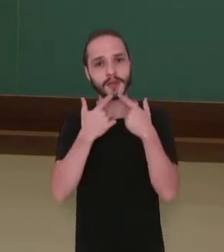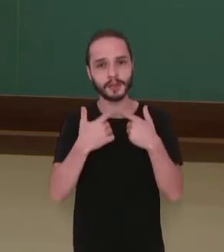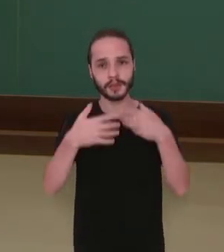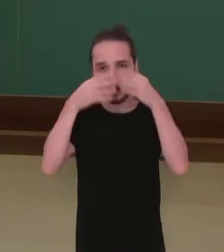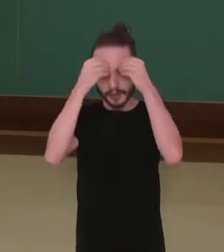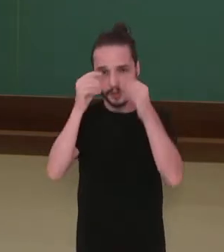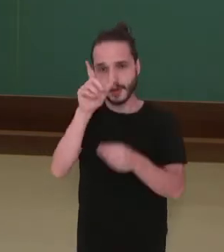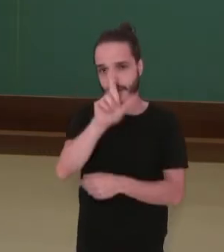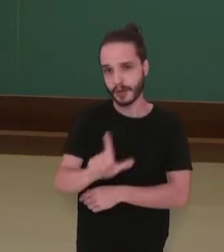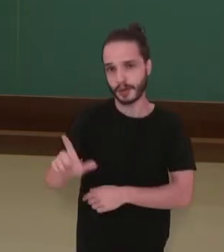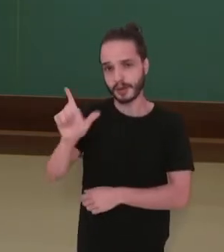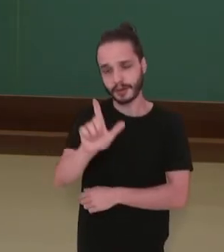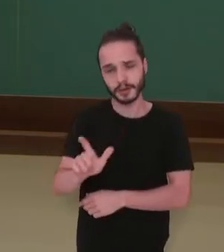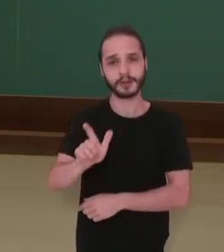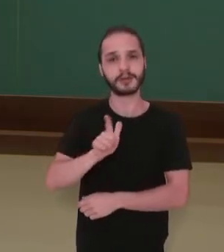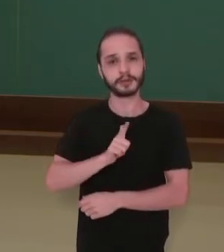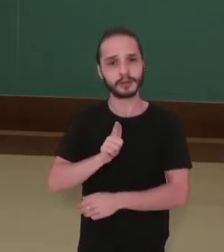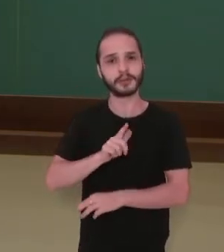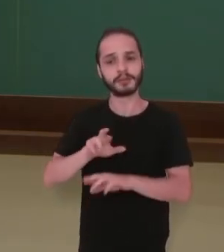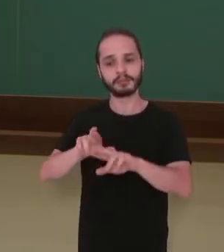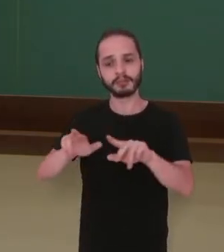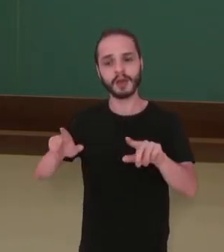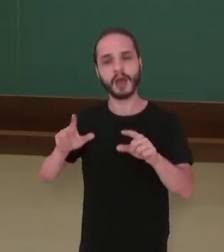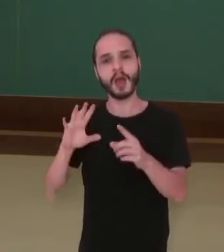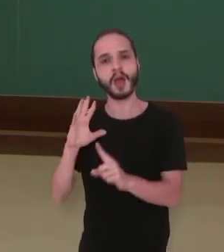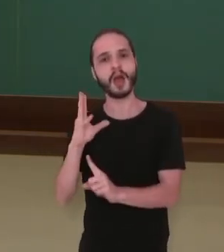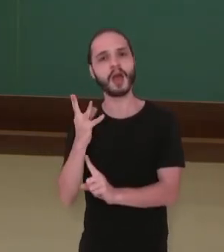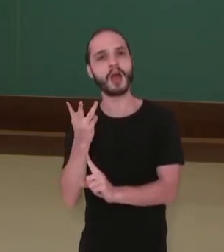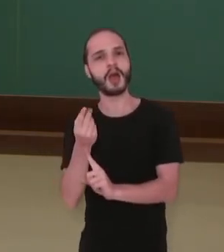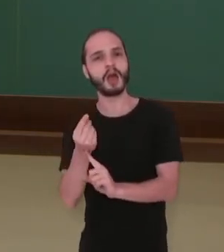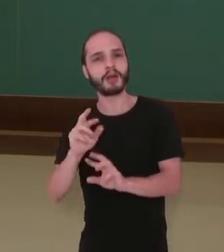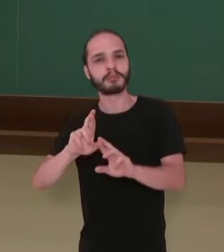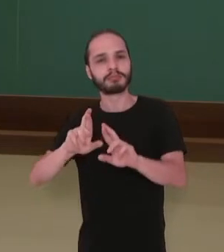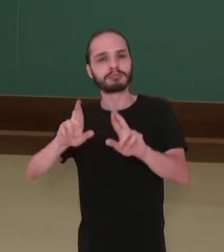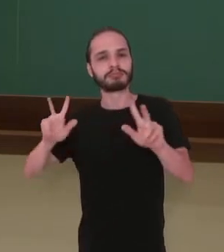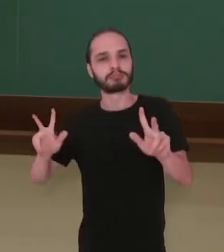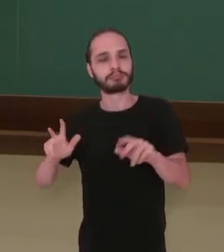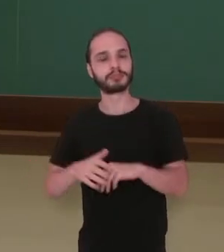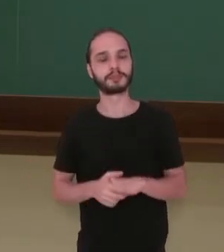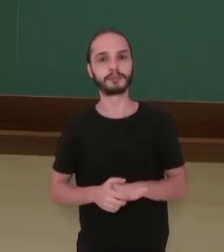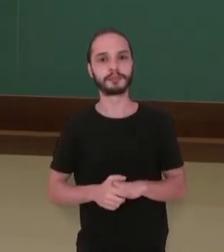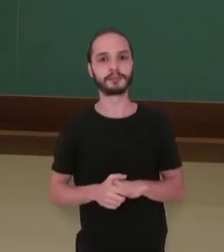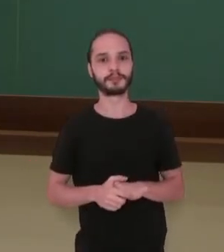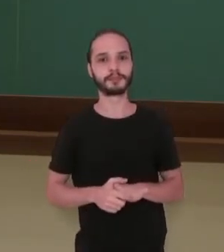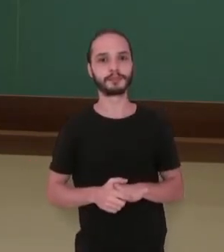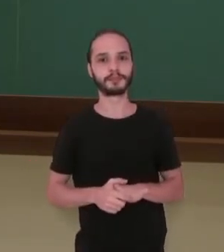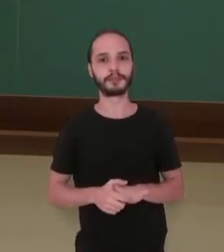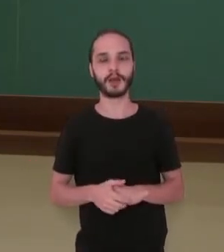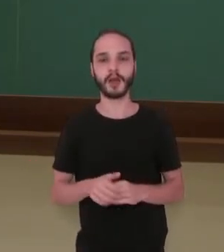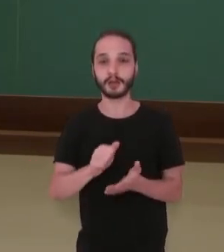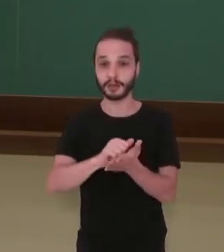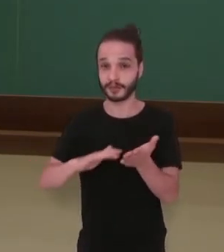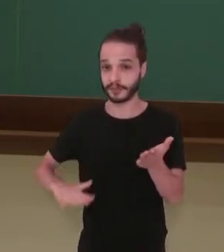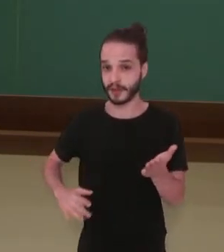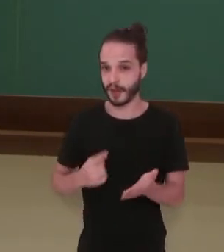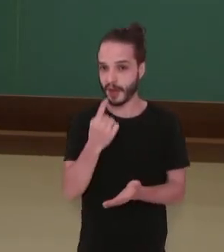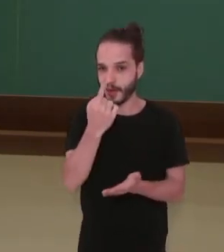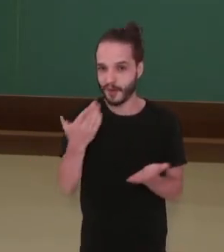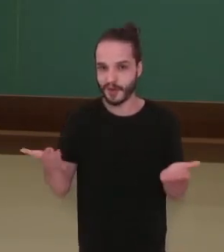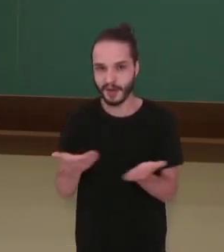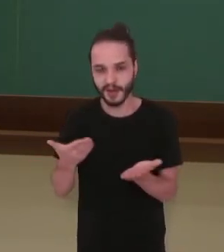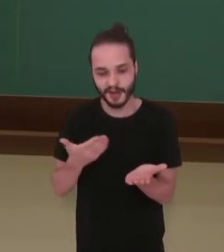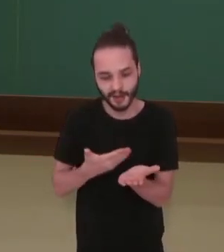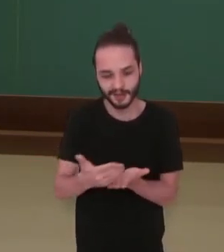cheia então de sentido figurado. A atividade 1, claro, vamos começar